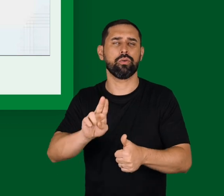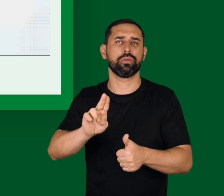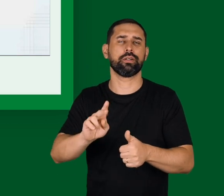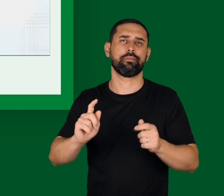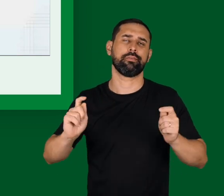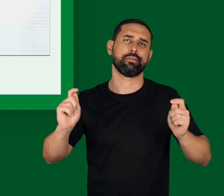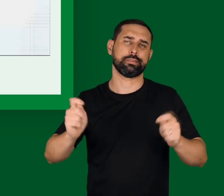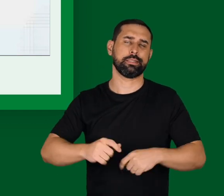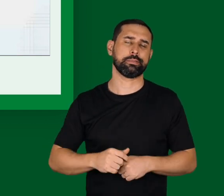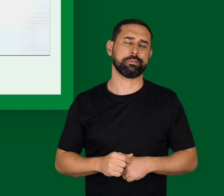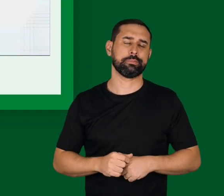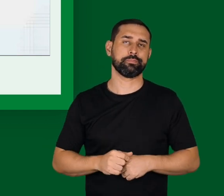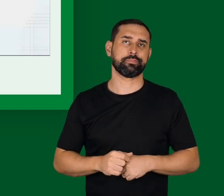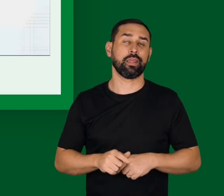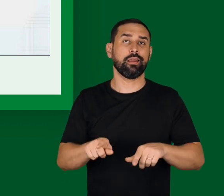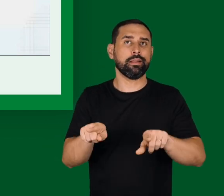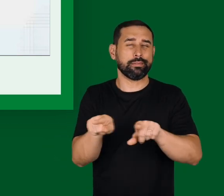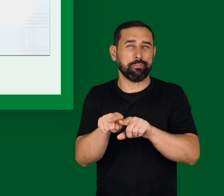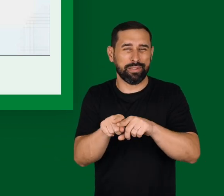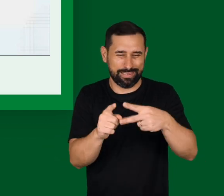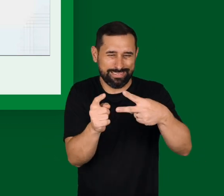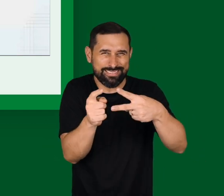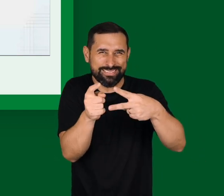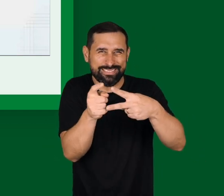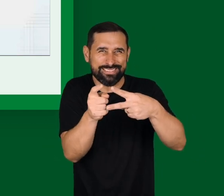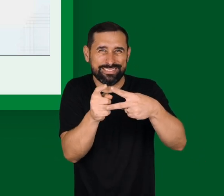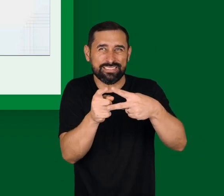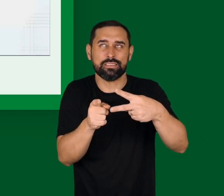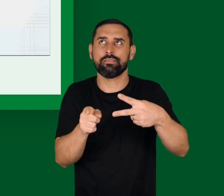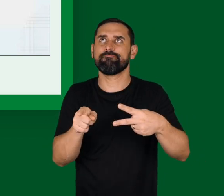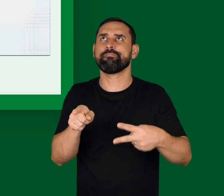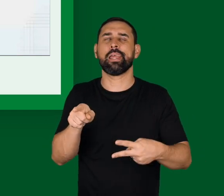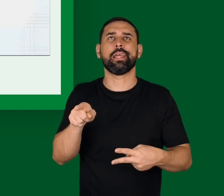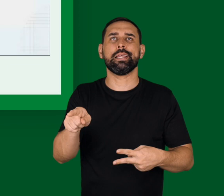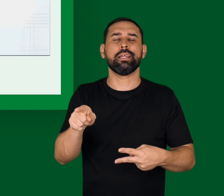estáveis. Lembrando que o midazolam,